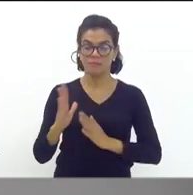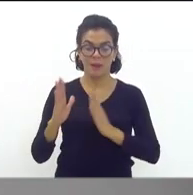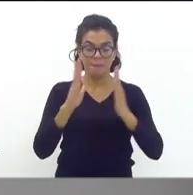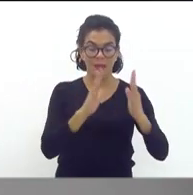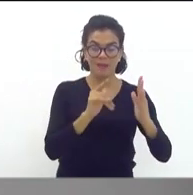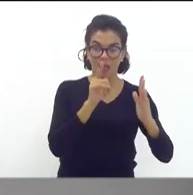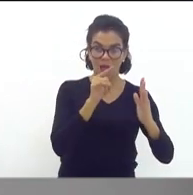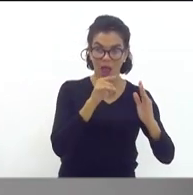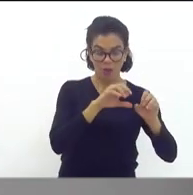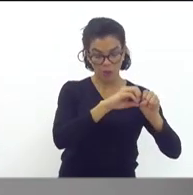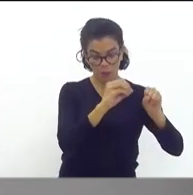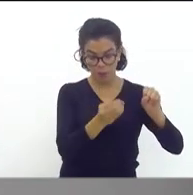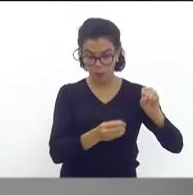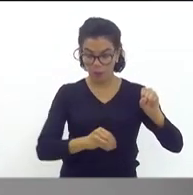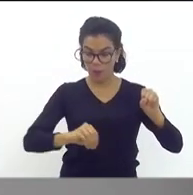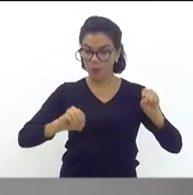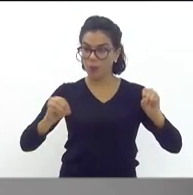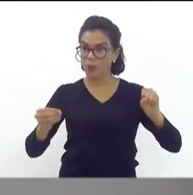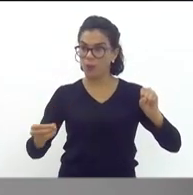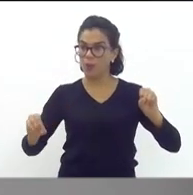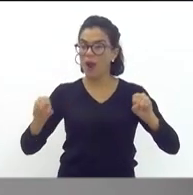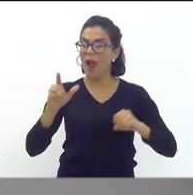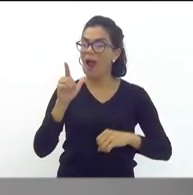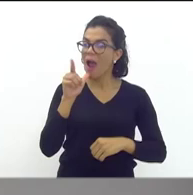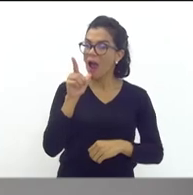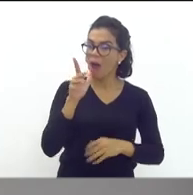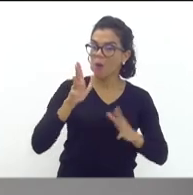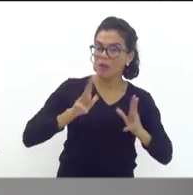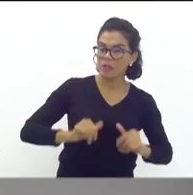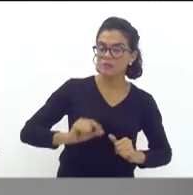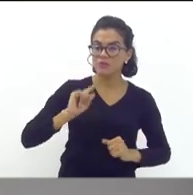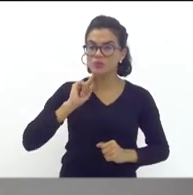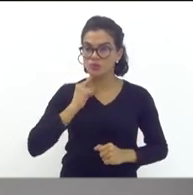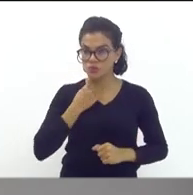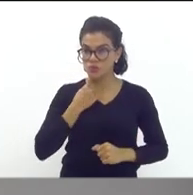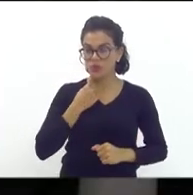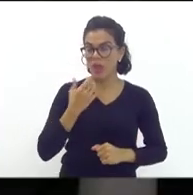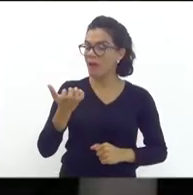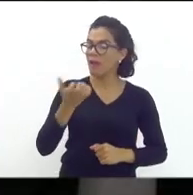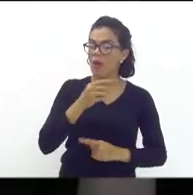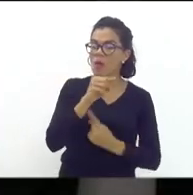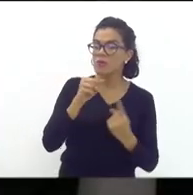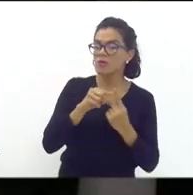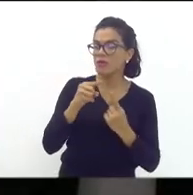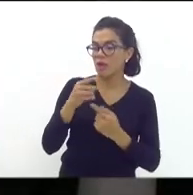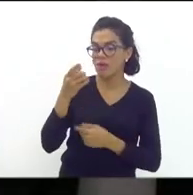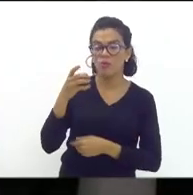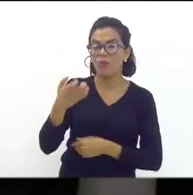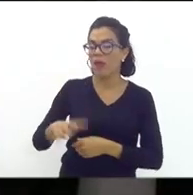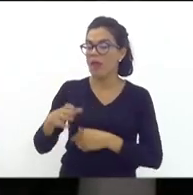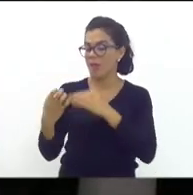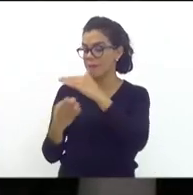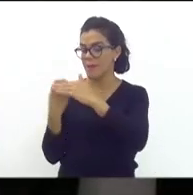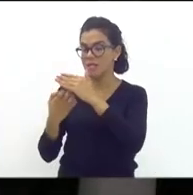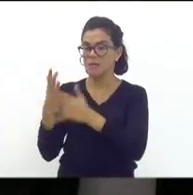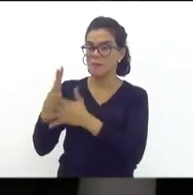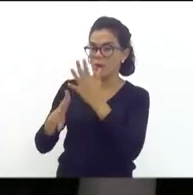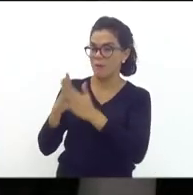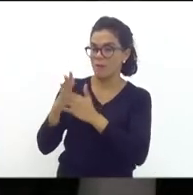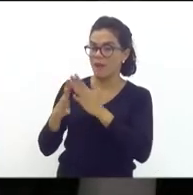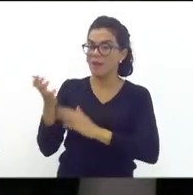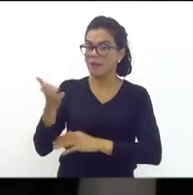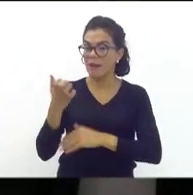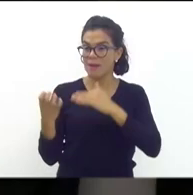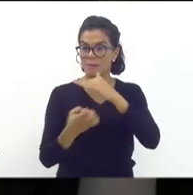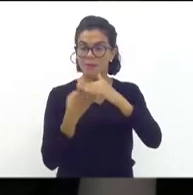saneamento a gente quer que a agência não seja um problema a gente quer que a gente seja uma solução e eu posso